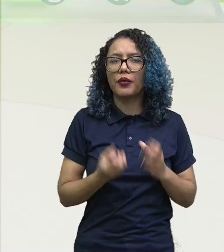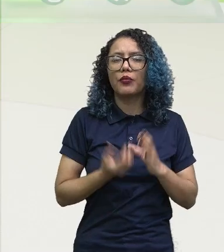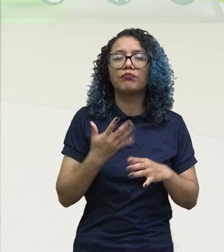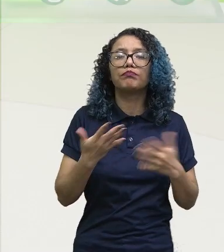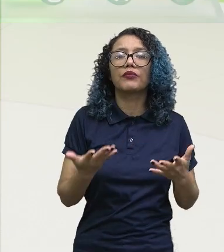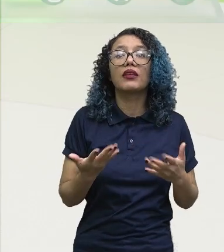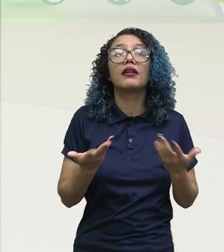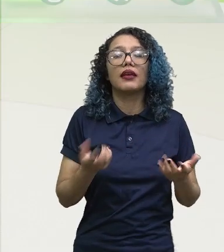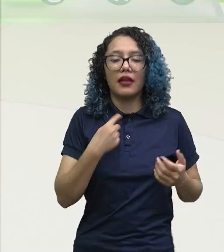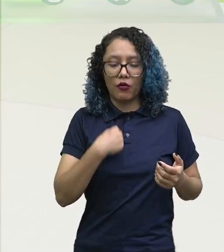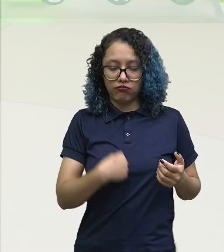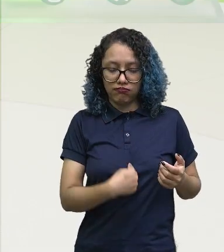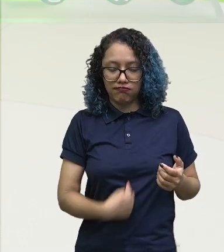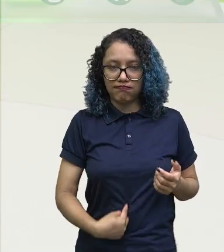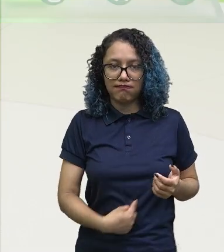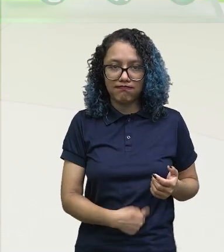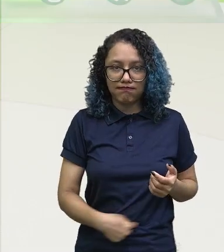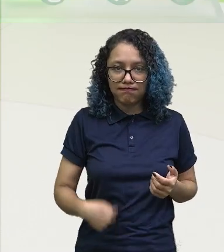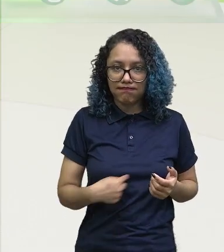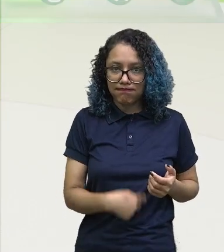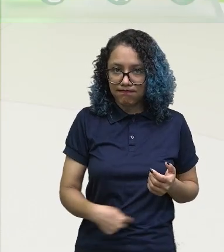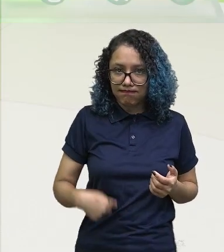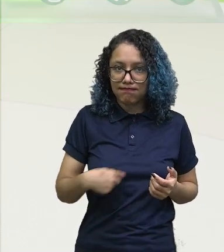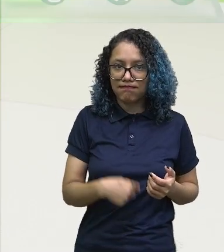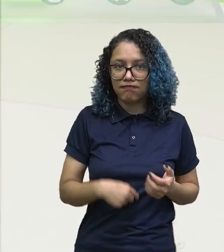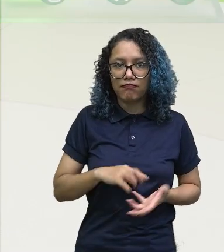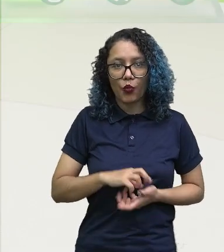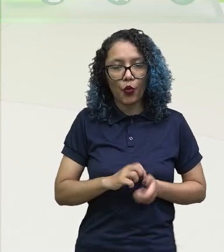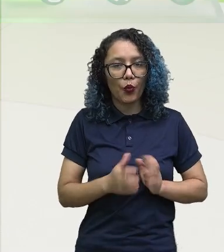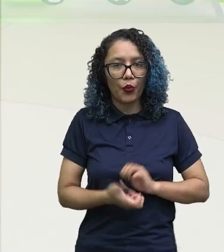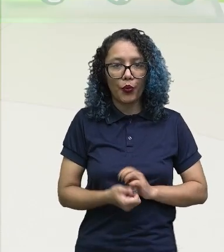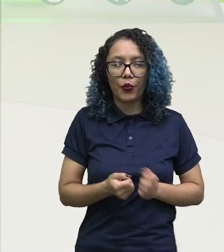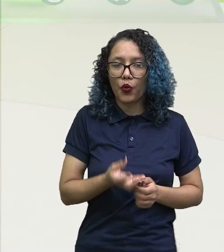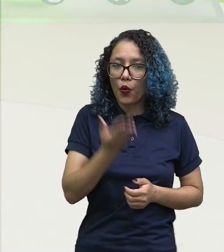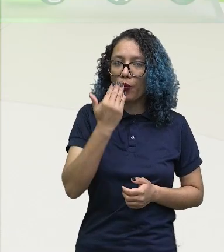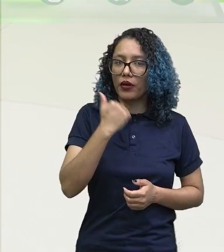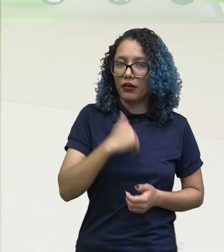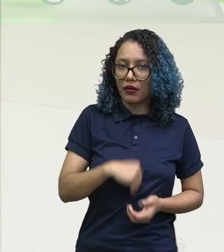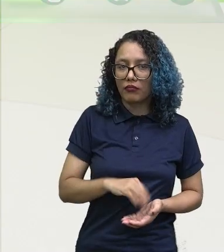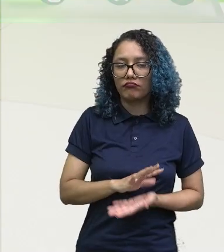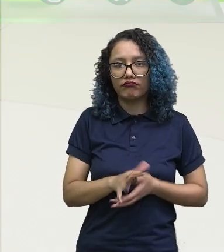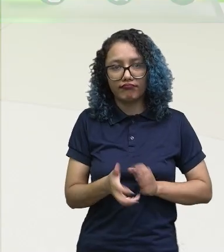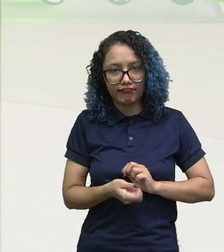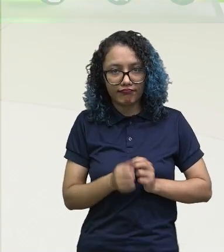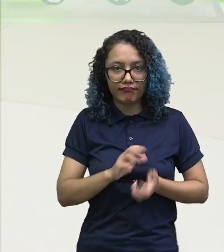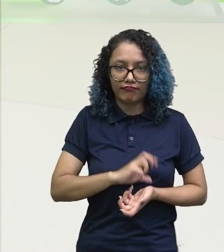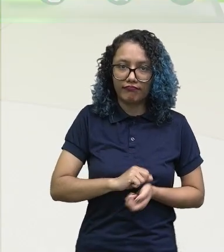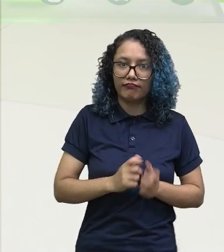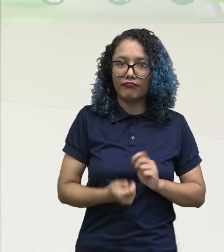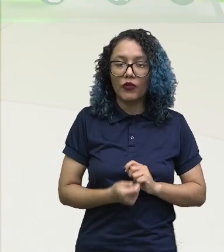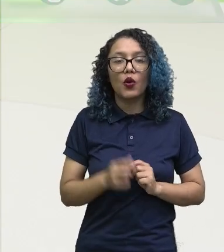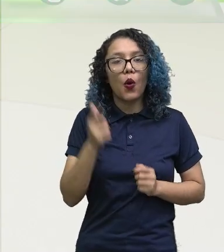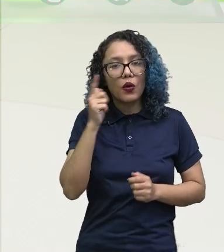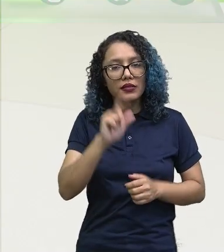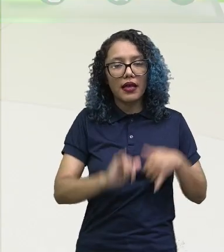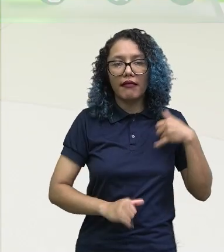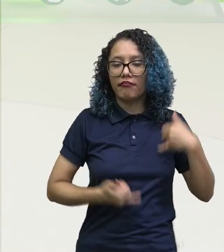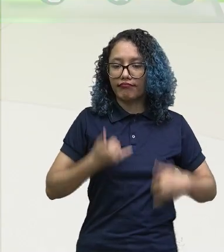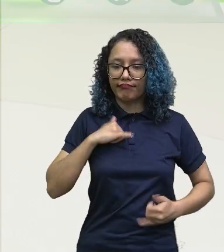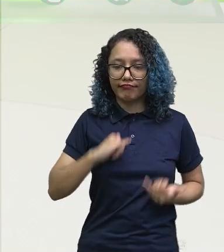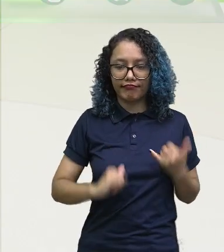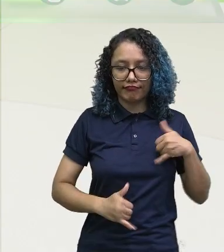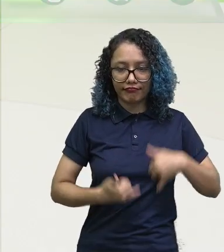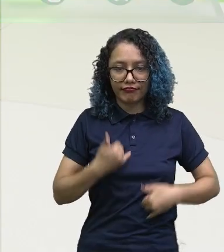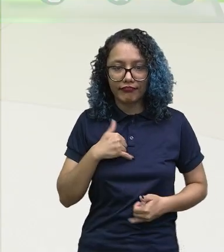sistema digestório, né? A partir do alimento que a gente consumiu. Né? Essa energia gerada ali na forma